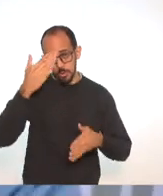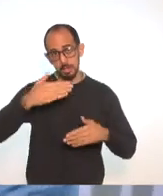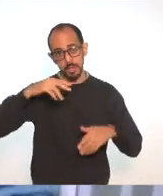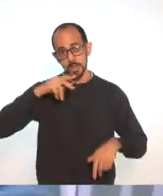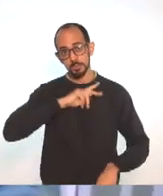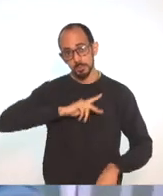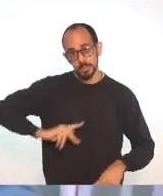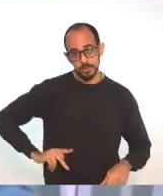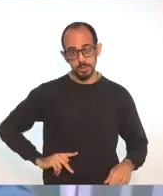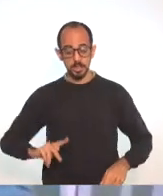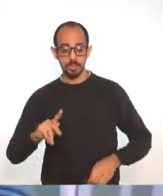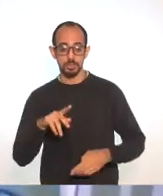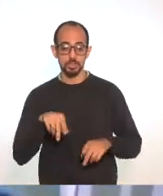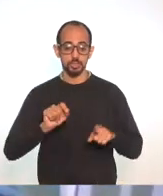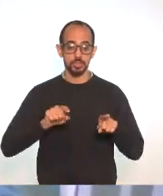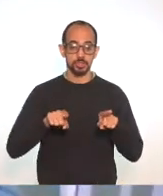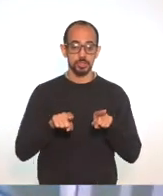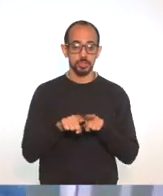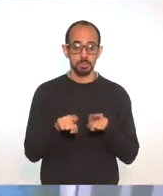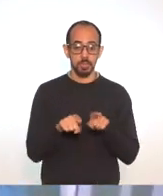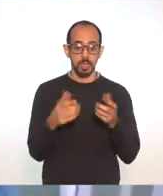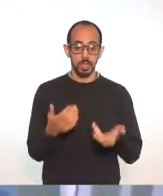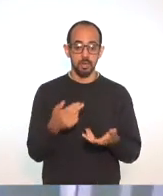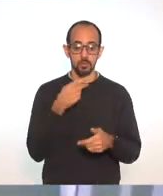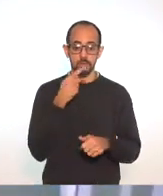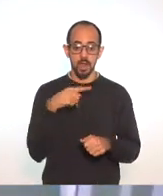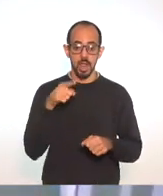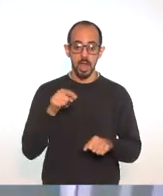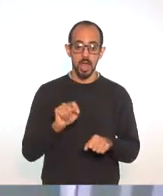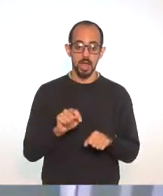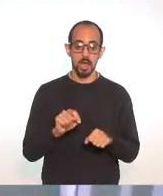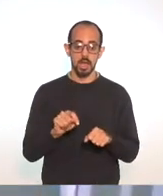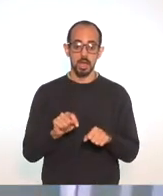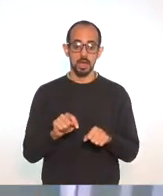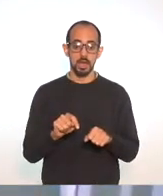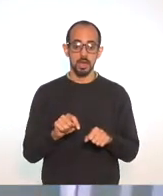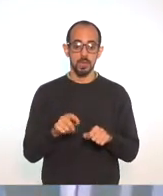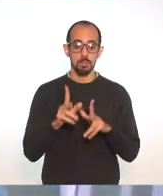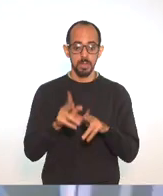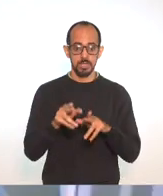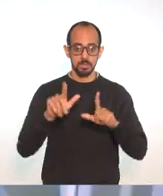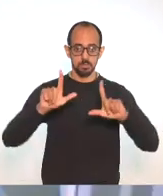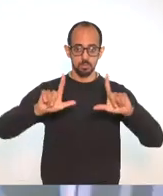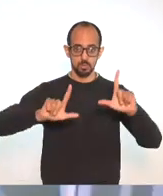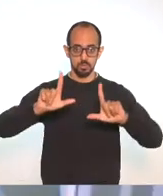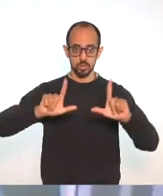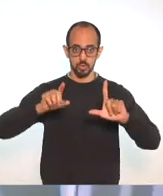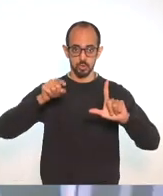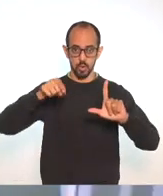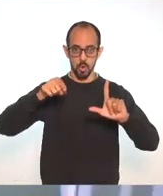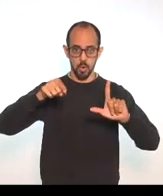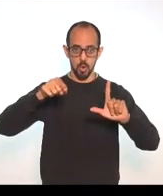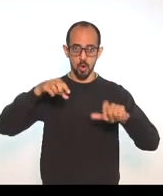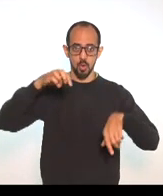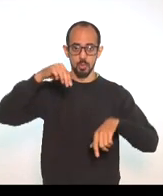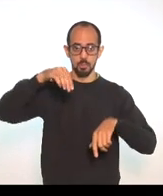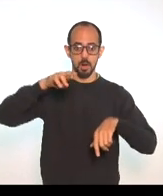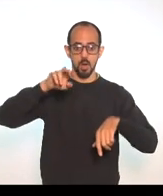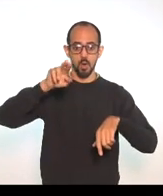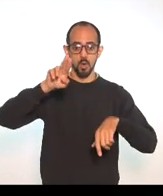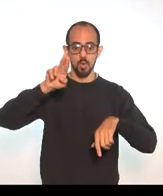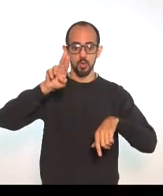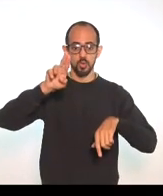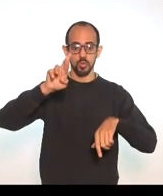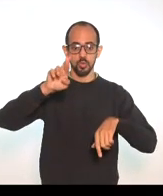Santoro e eu queria citar também o lado no presidente usando aí o mesmo mesmo monitor o senhor Mauricio que no clock que